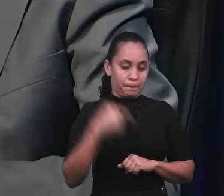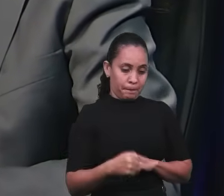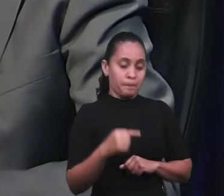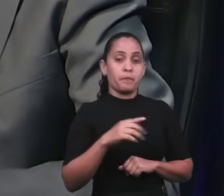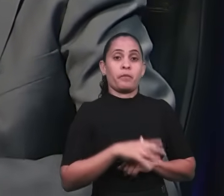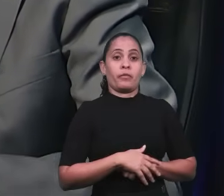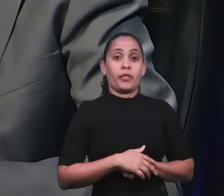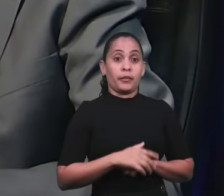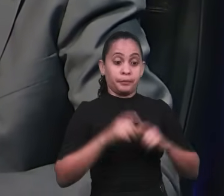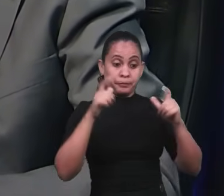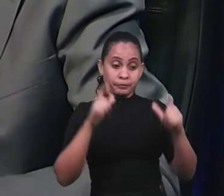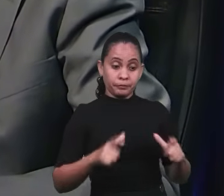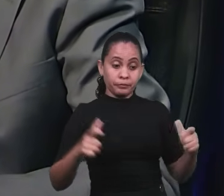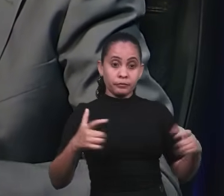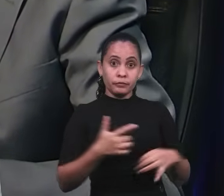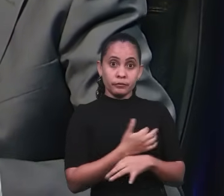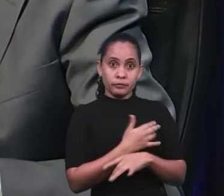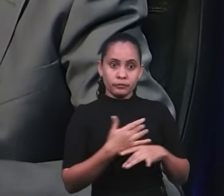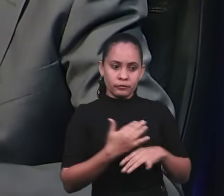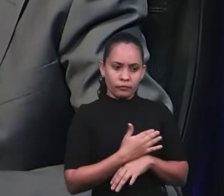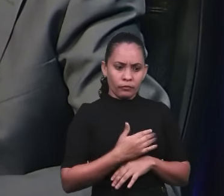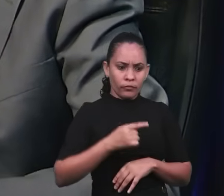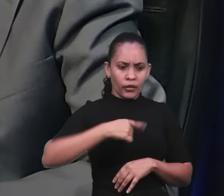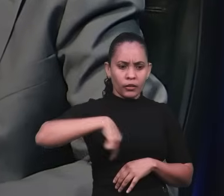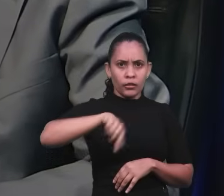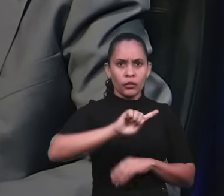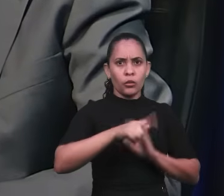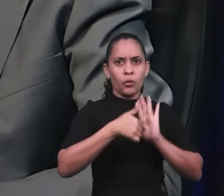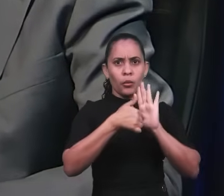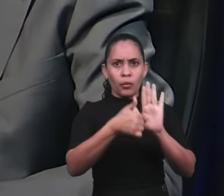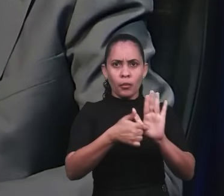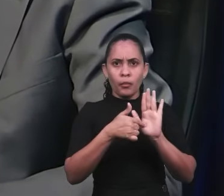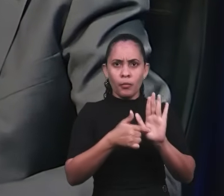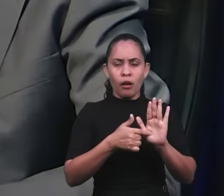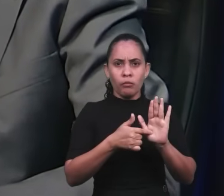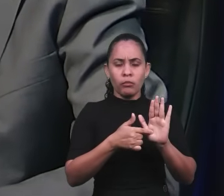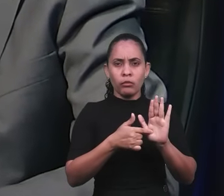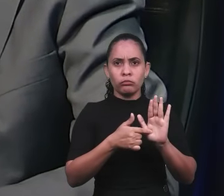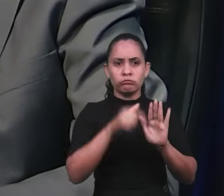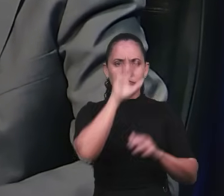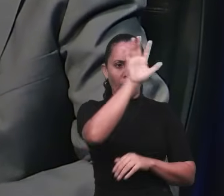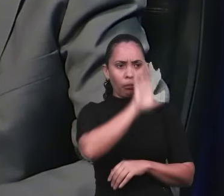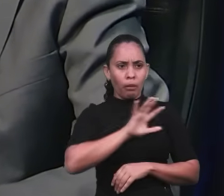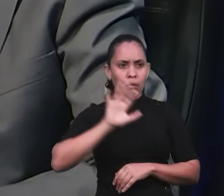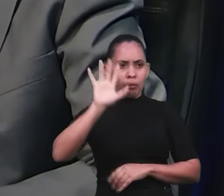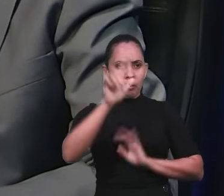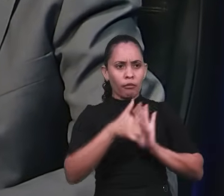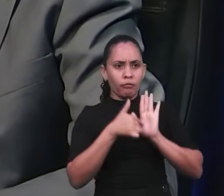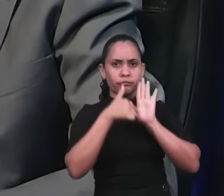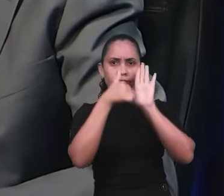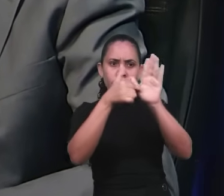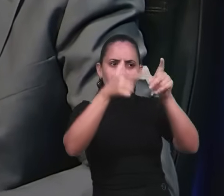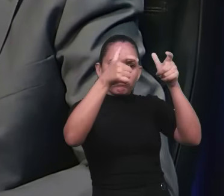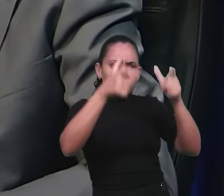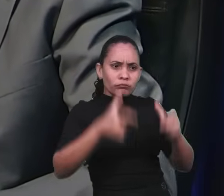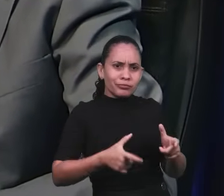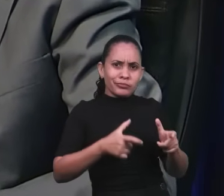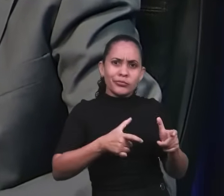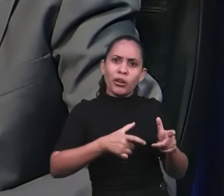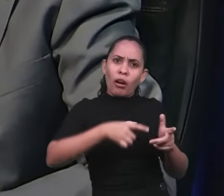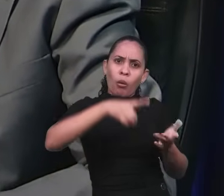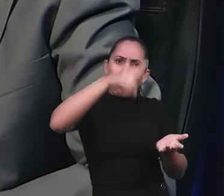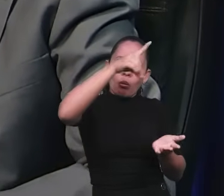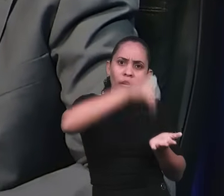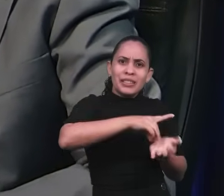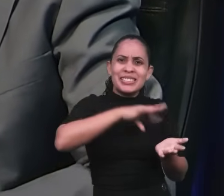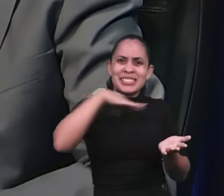uma cidade ali na região da Mesopotâmia, depois o mapa vai mostrar a posição, e era uma cidade muito próspera